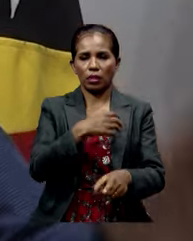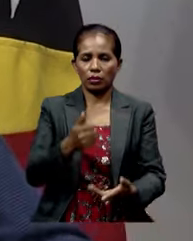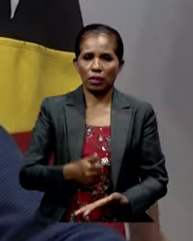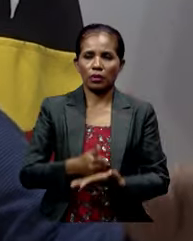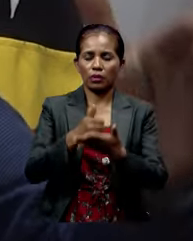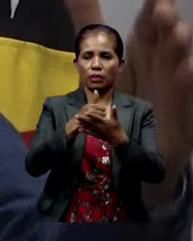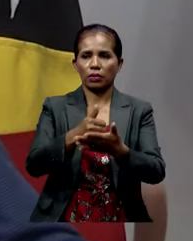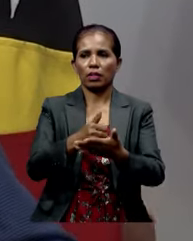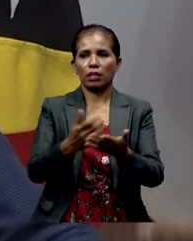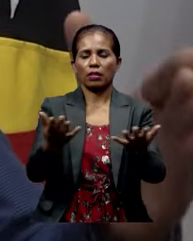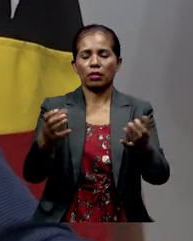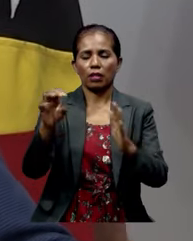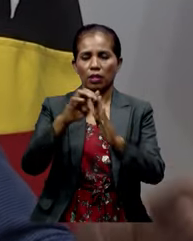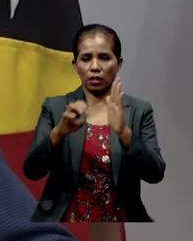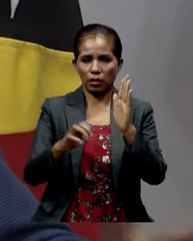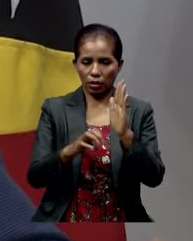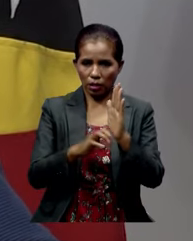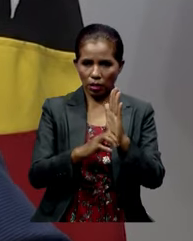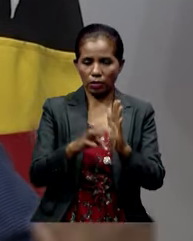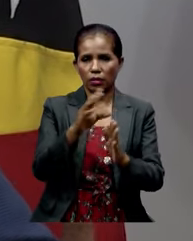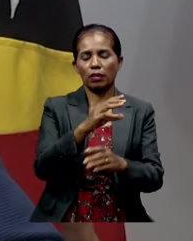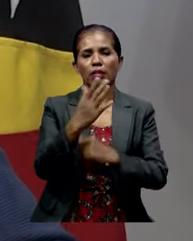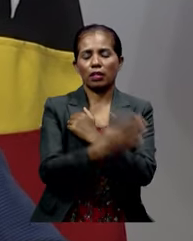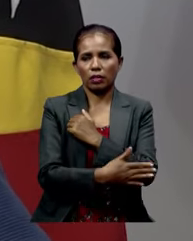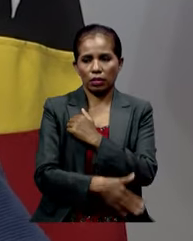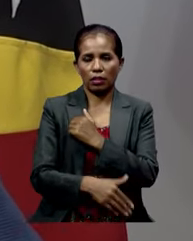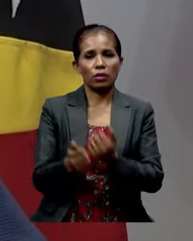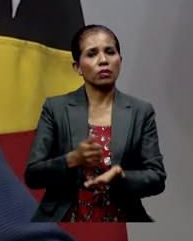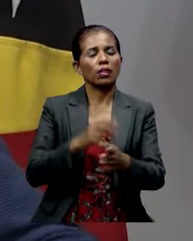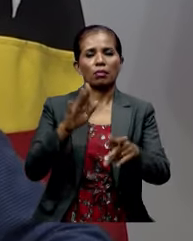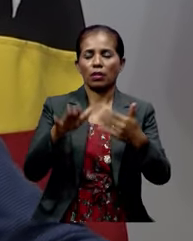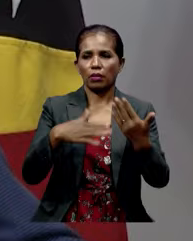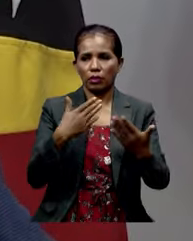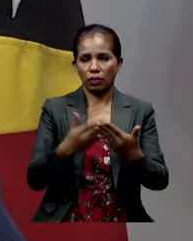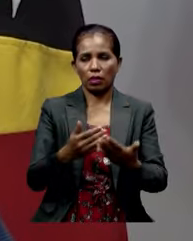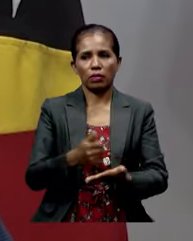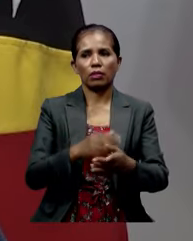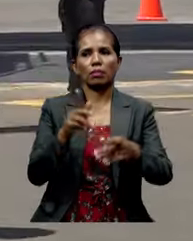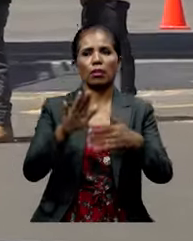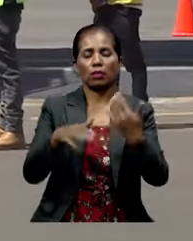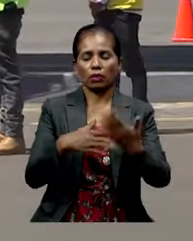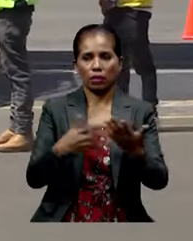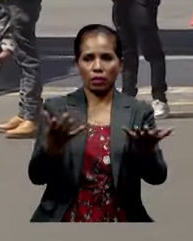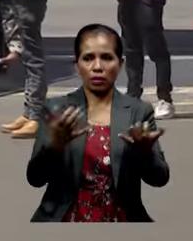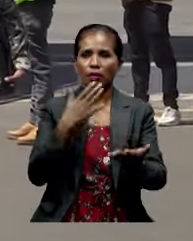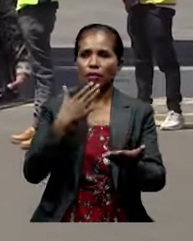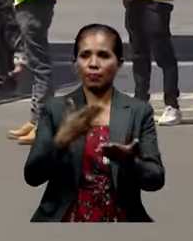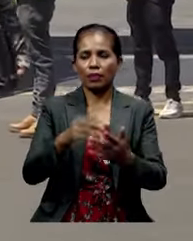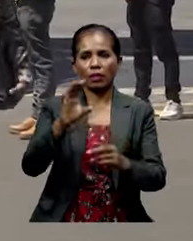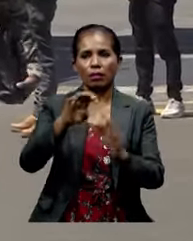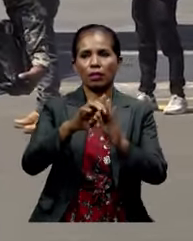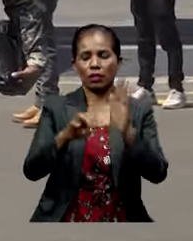Serve interesse Estado Unido, serve interesse nação Unida. Serve povo. Serve em roto nem interesse. Chefe Estado